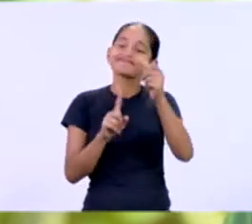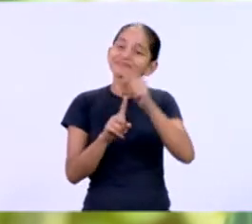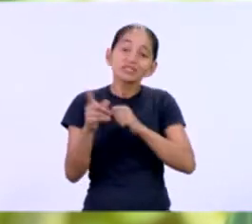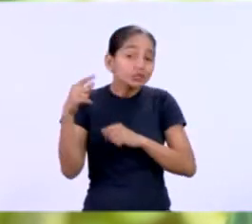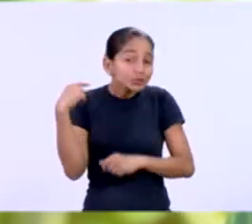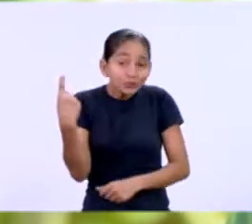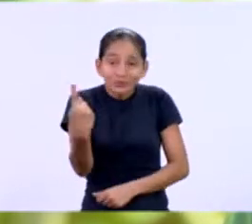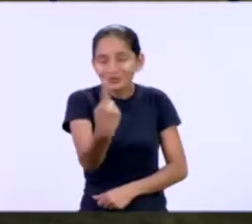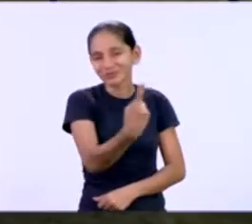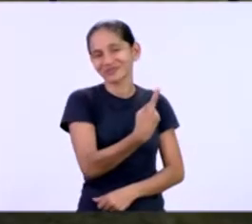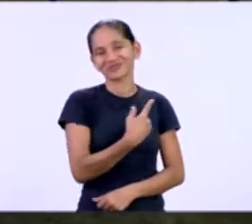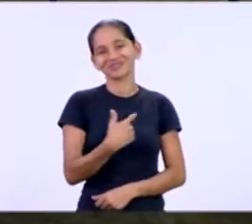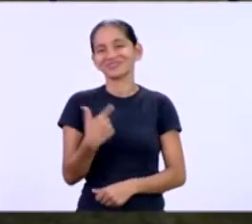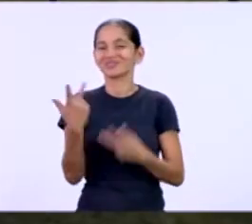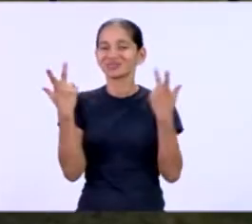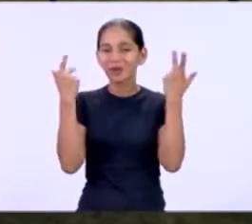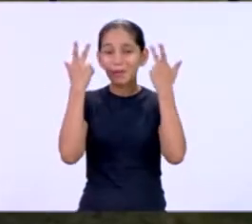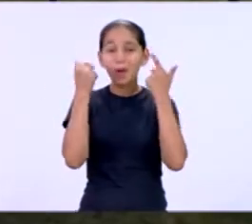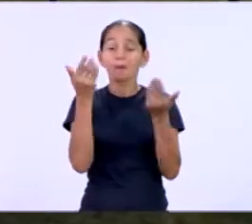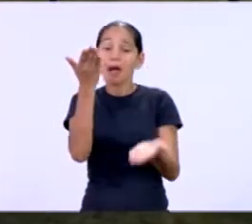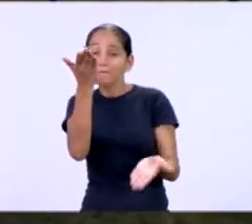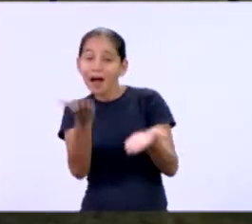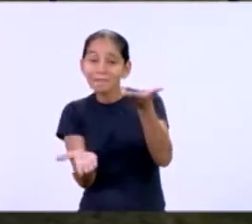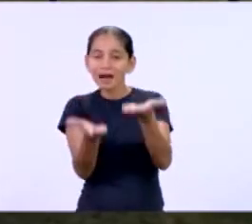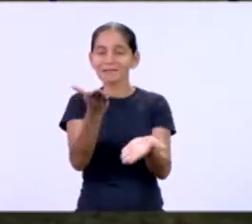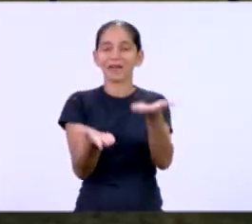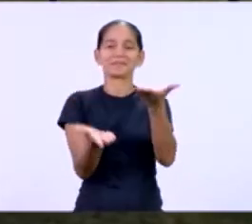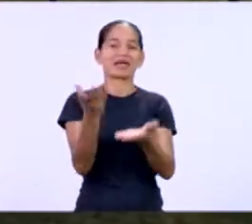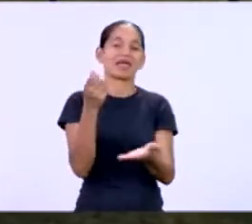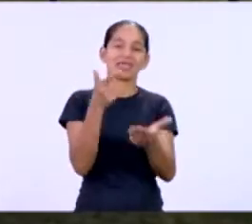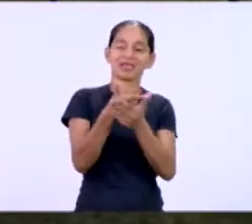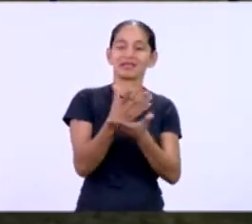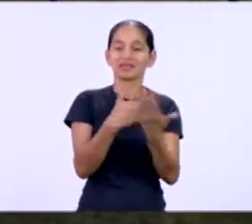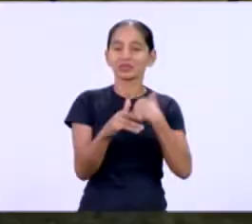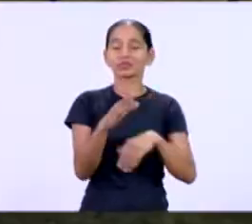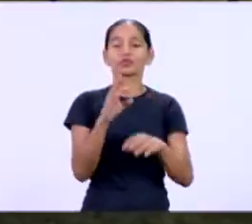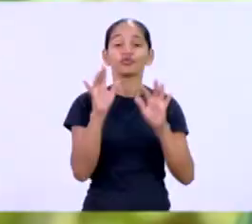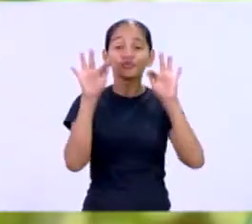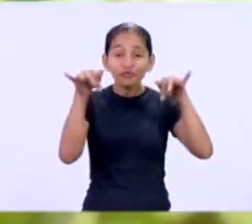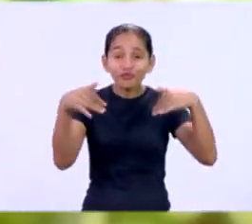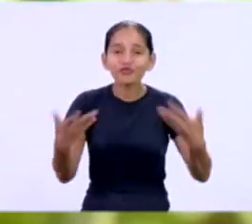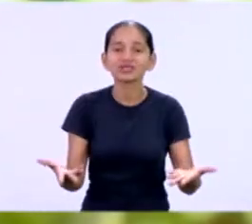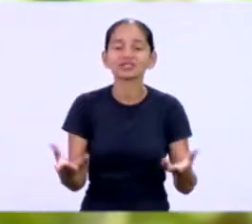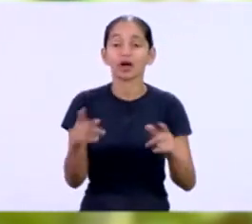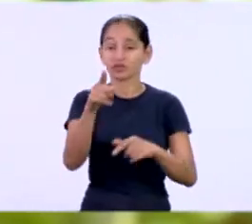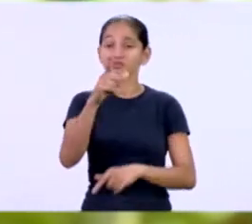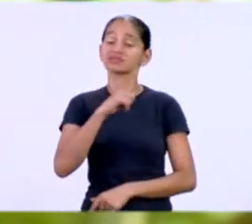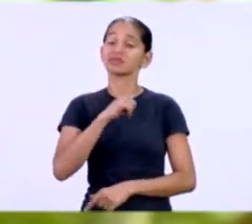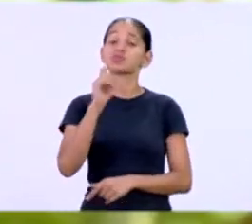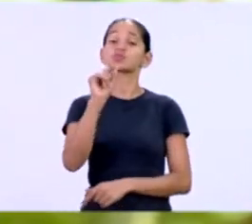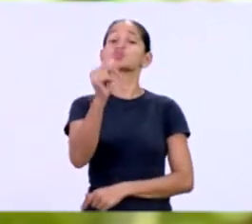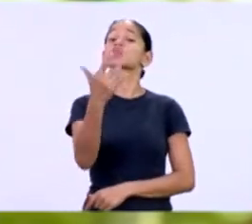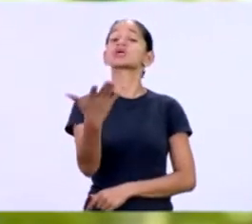né, nós temos, para manter o equilíbrio, né, das suas despesas e no final você vê o que você tem de